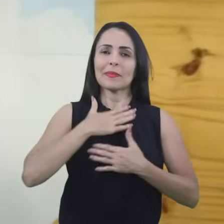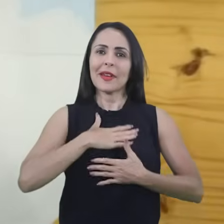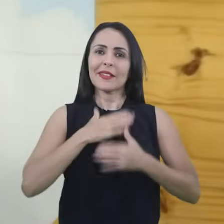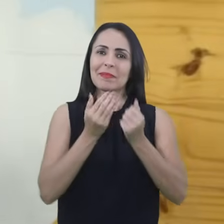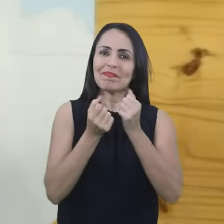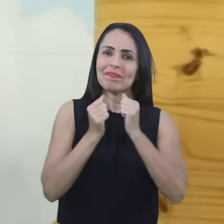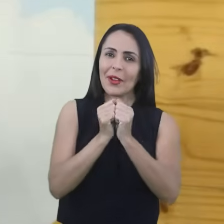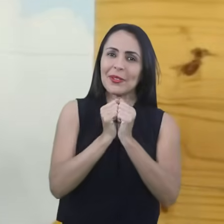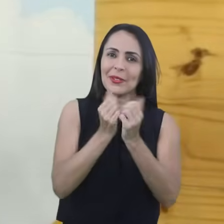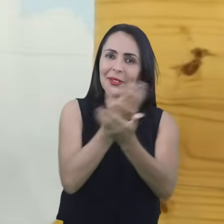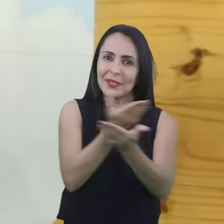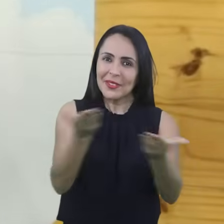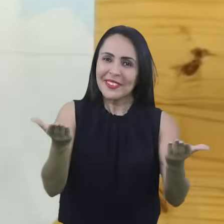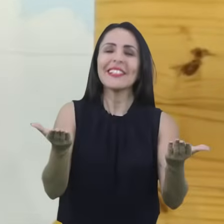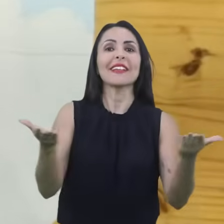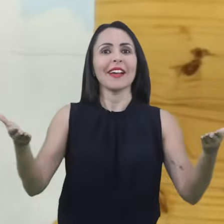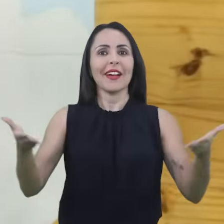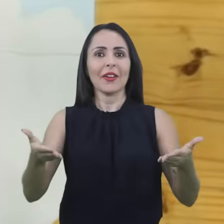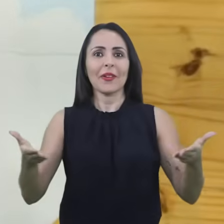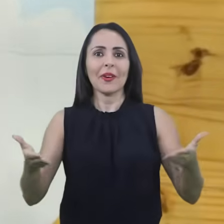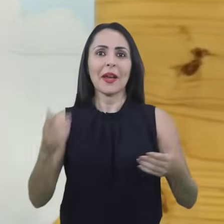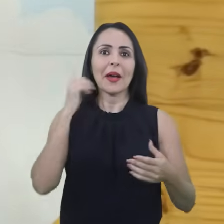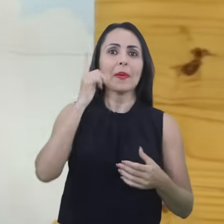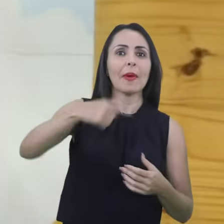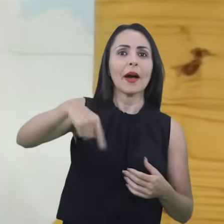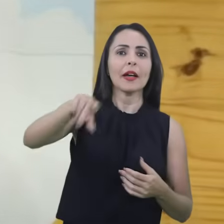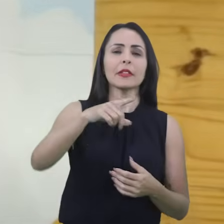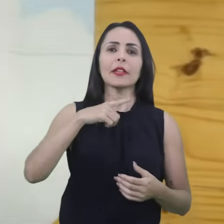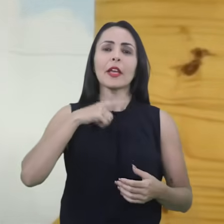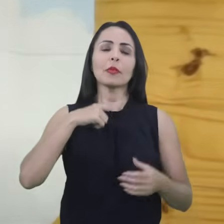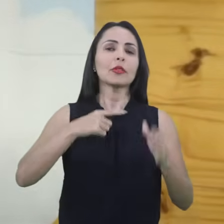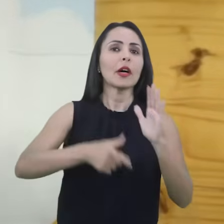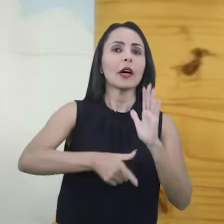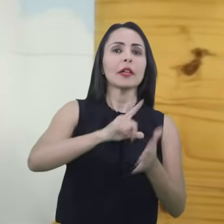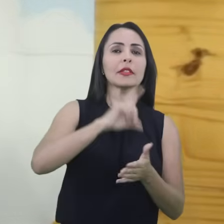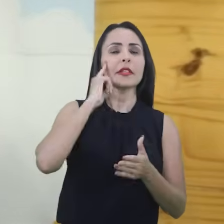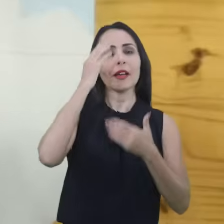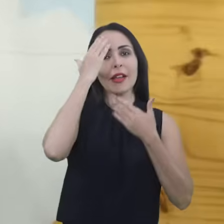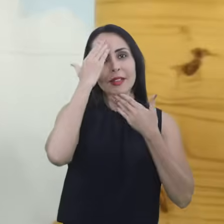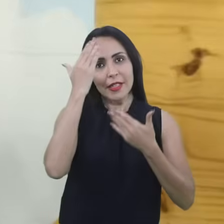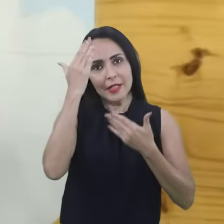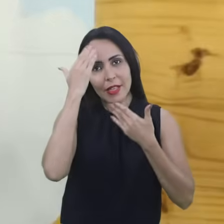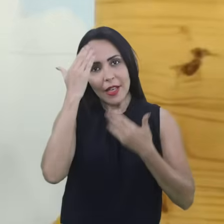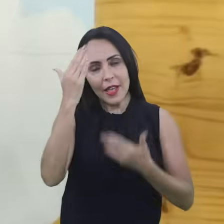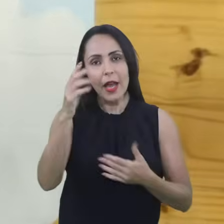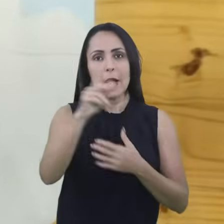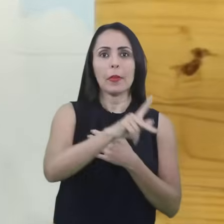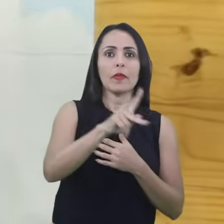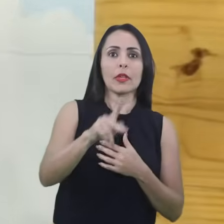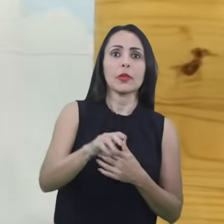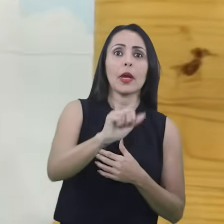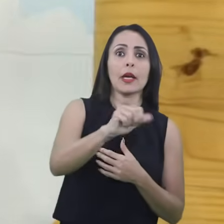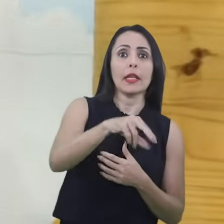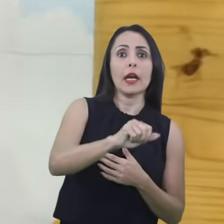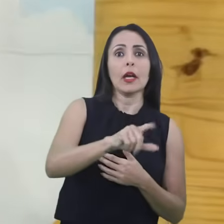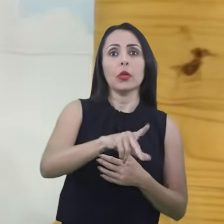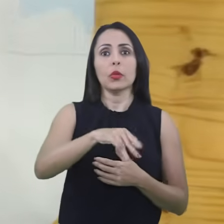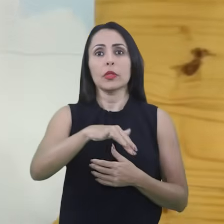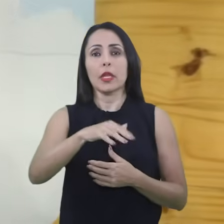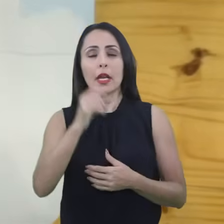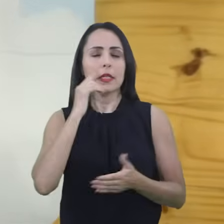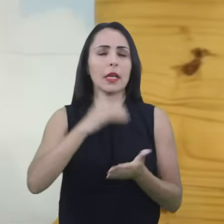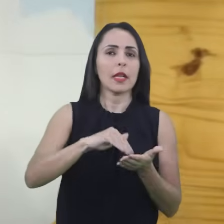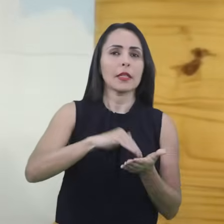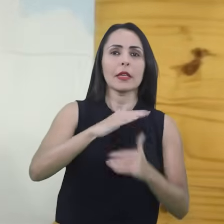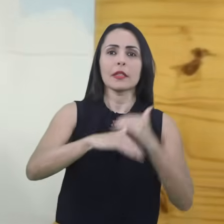com vocês nesse momento. Mas queremos antes agradecer à professora Ana Lúcia, secretária executiva